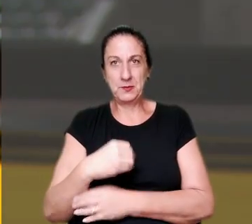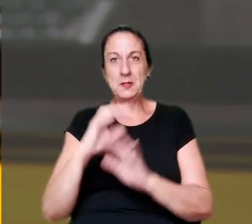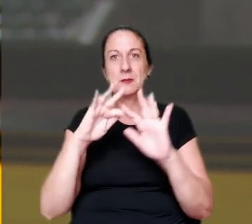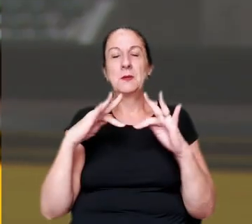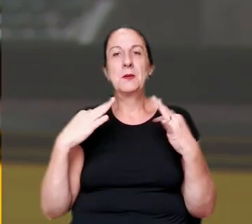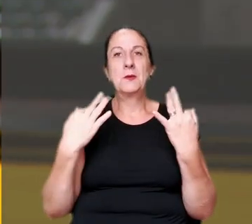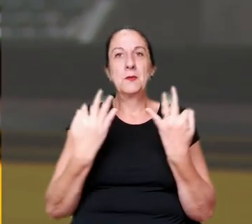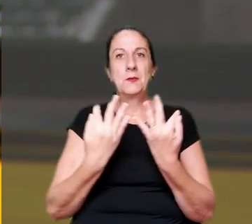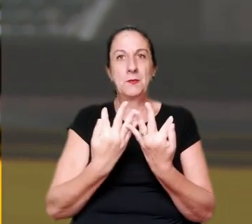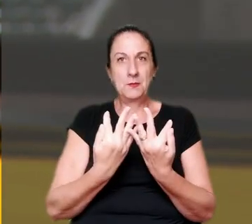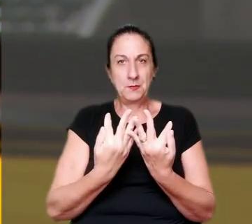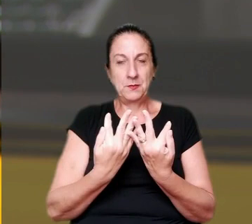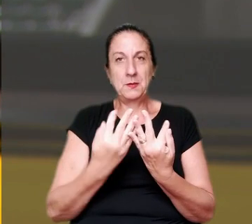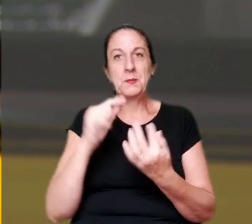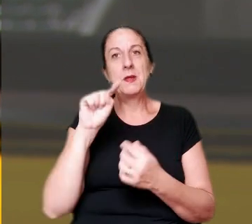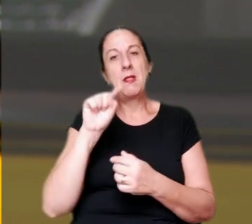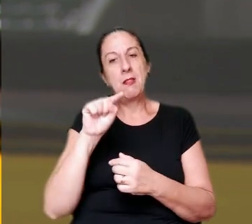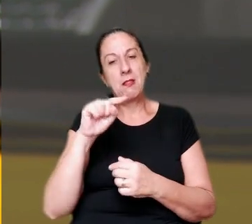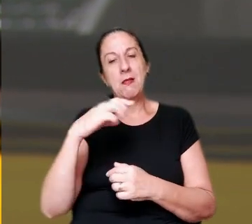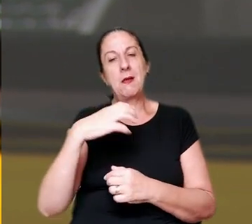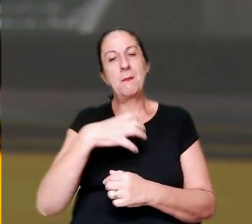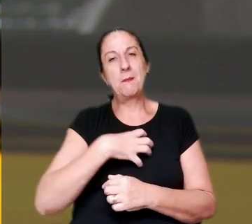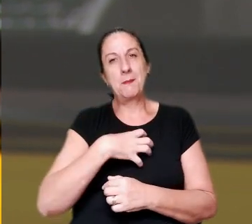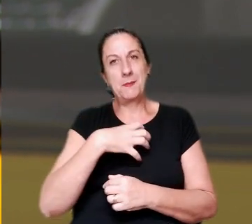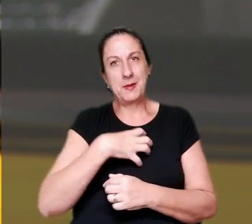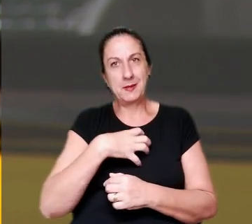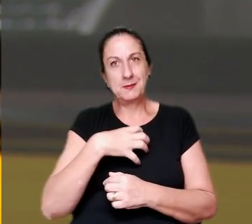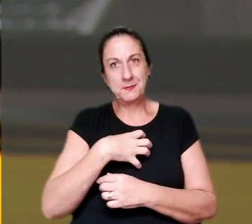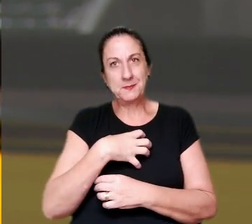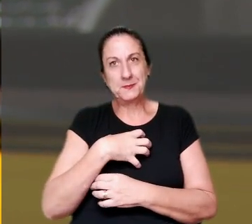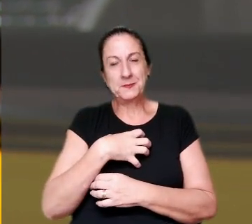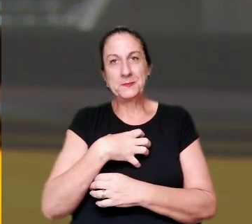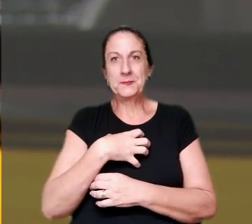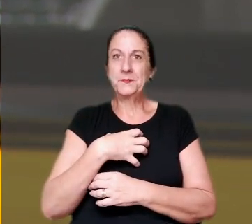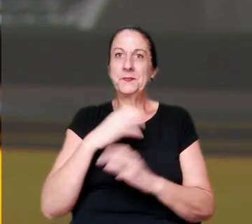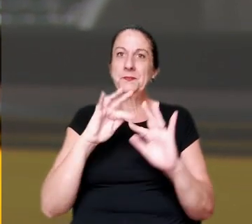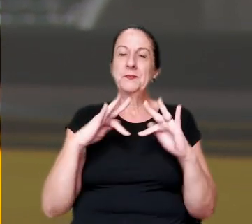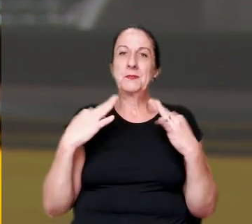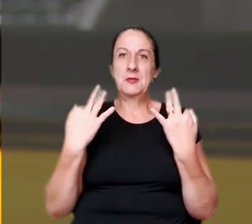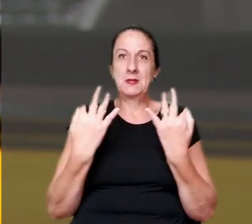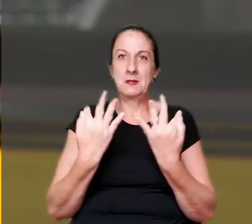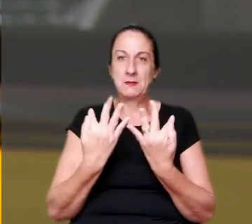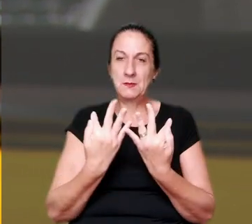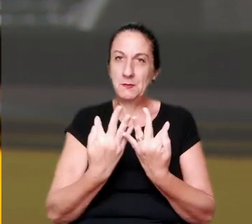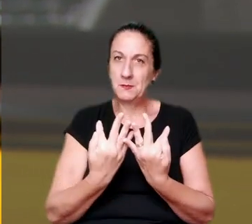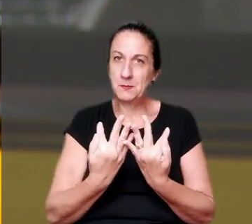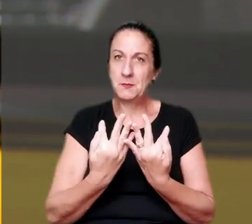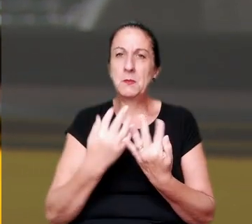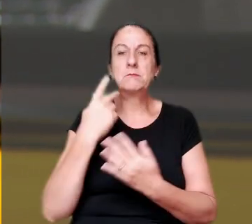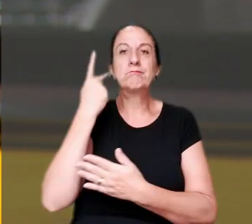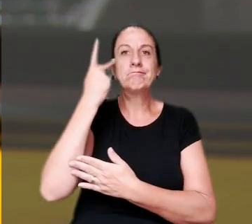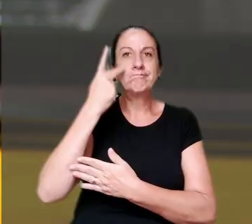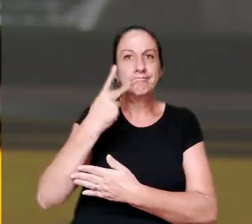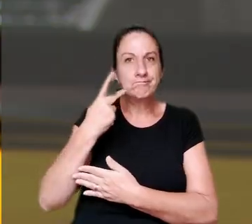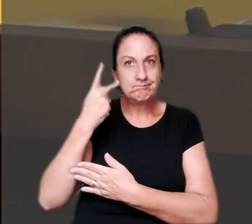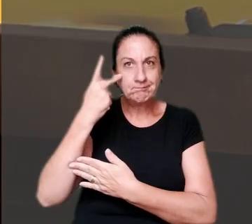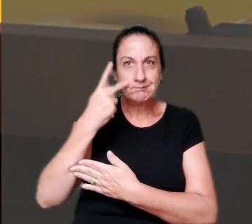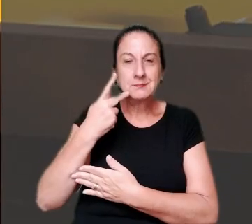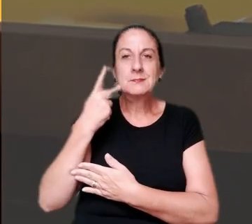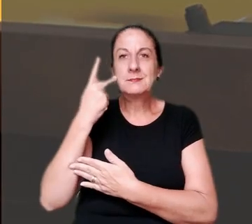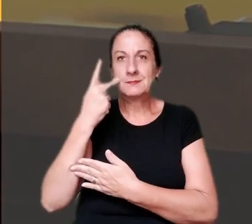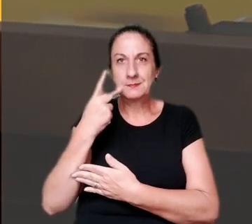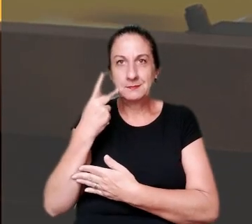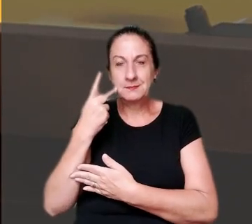uma família natural também da Bahia e uma família altamente